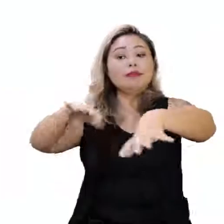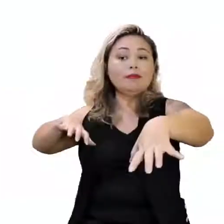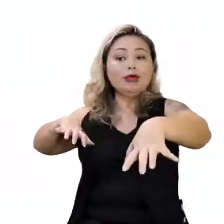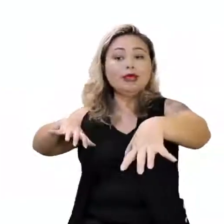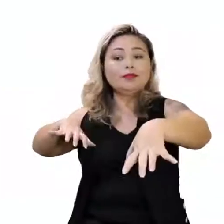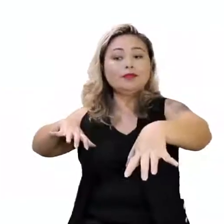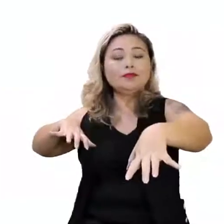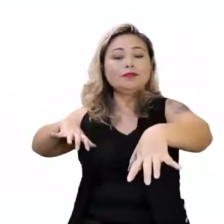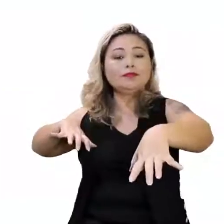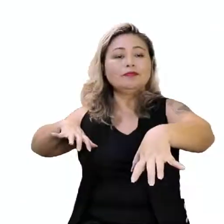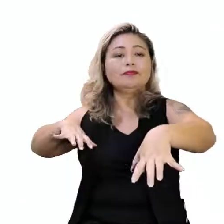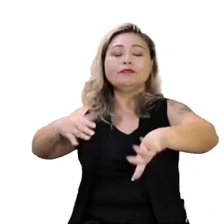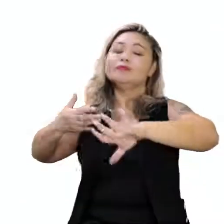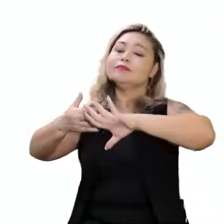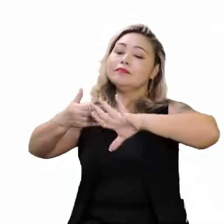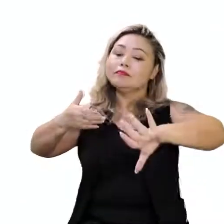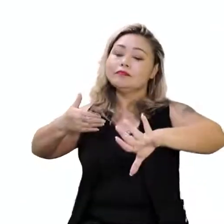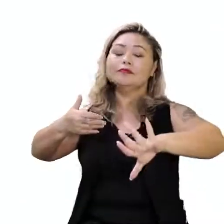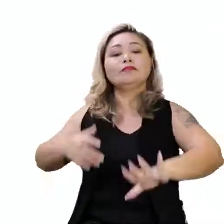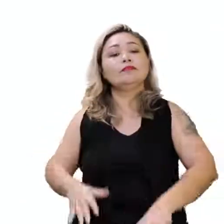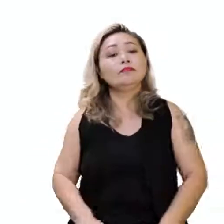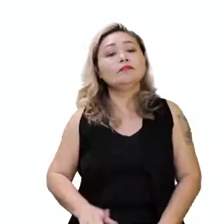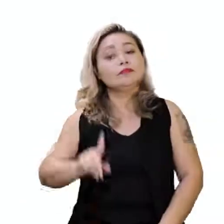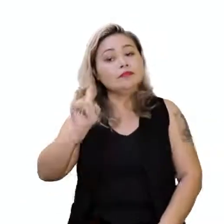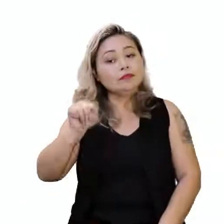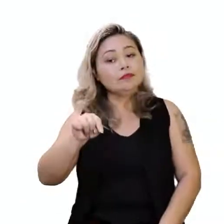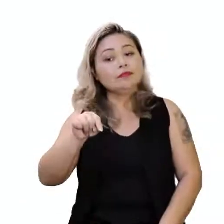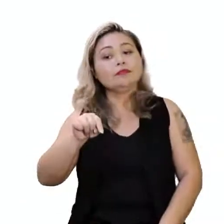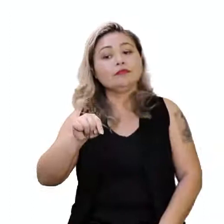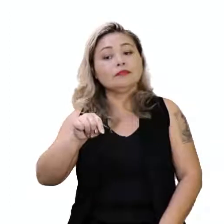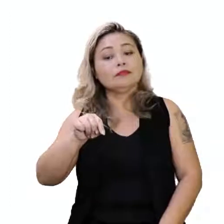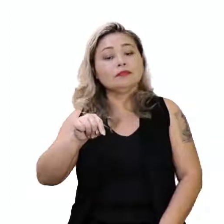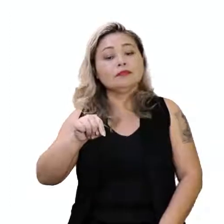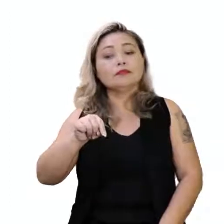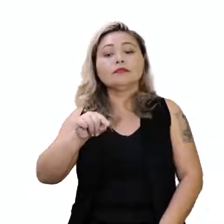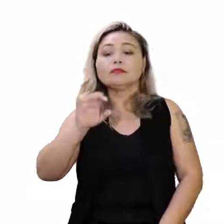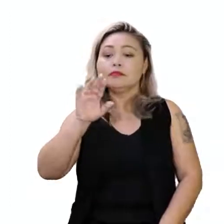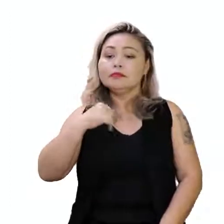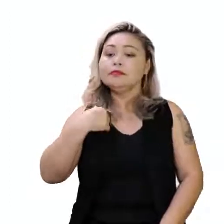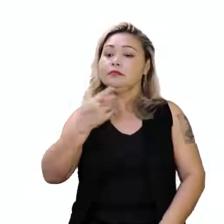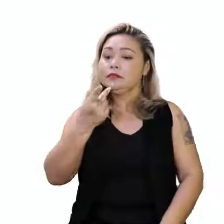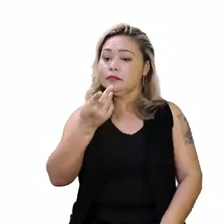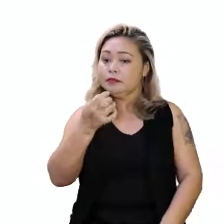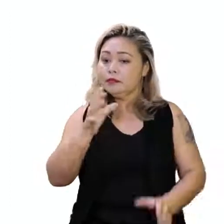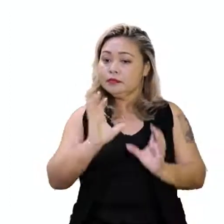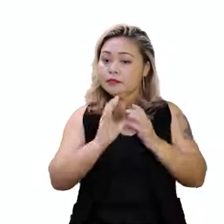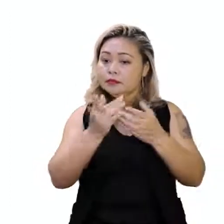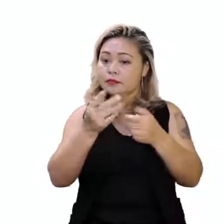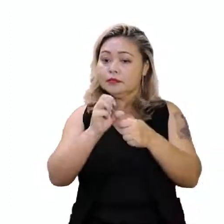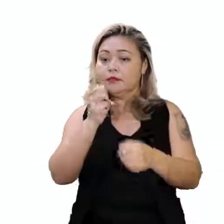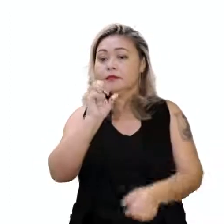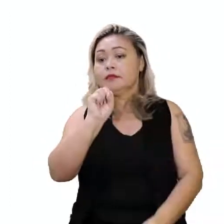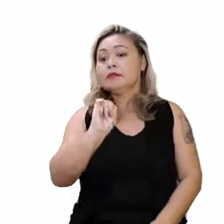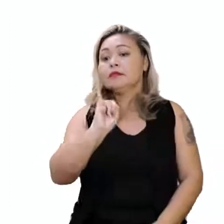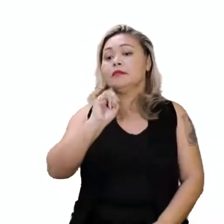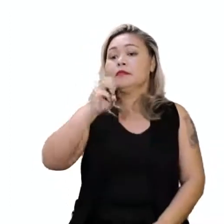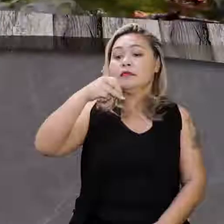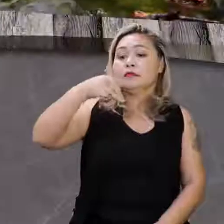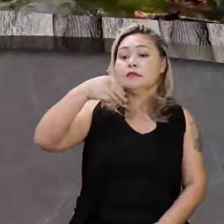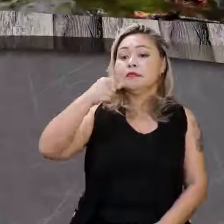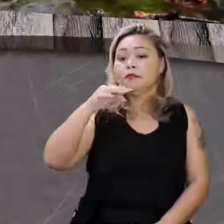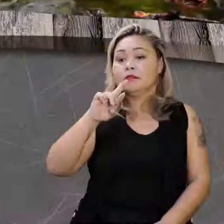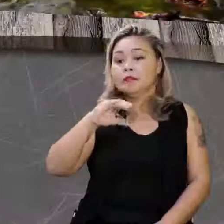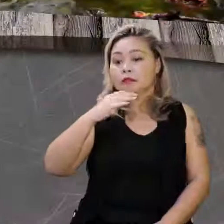tá bom? Estão bem distintos uns dos outros. É a especiação simpátrica. Galera, olha aqui pra mim.